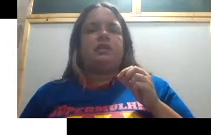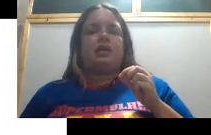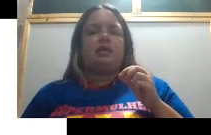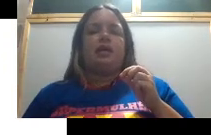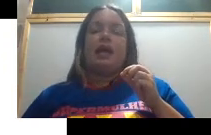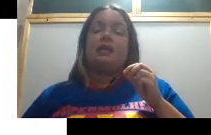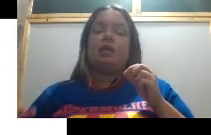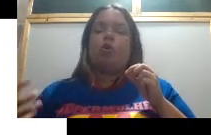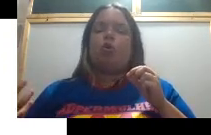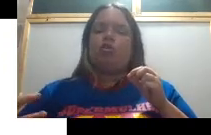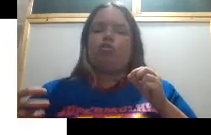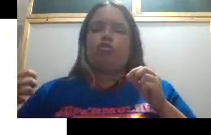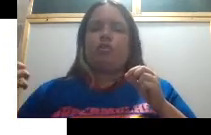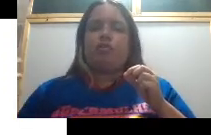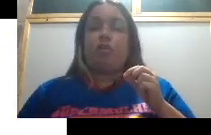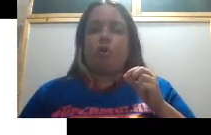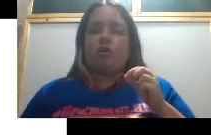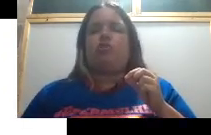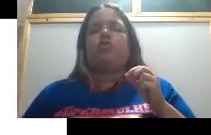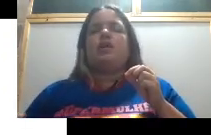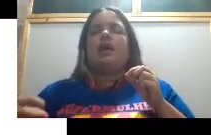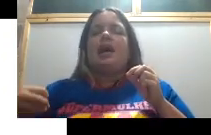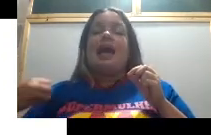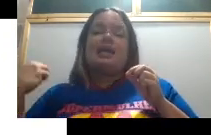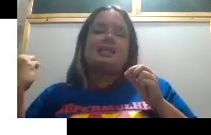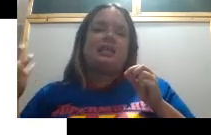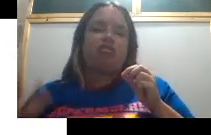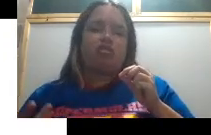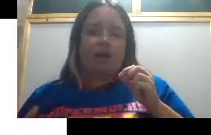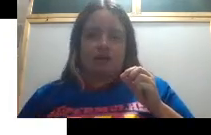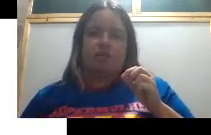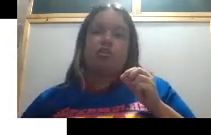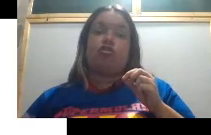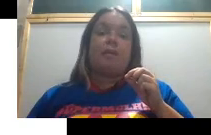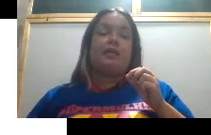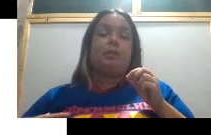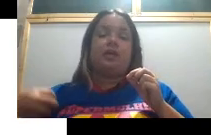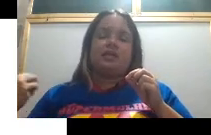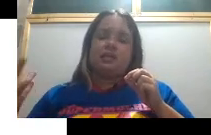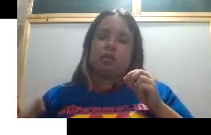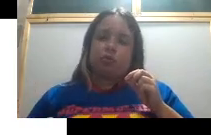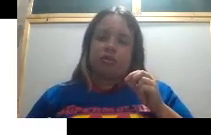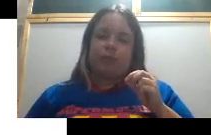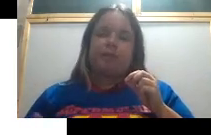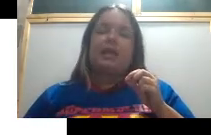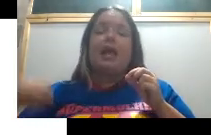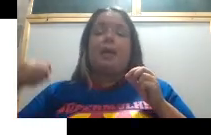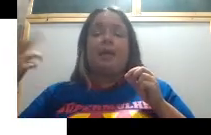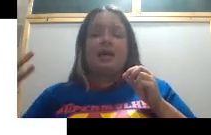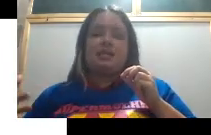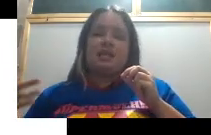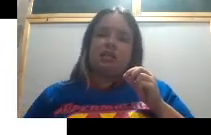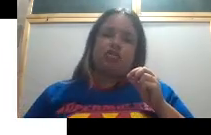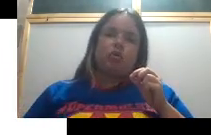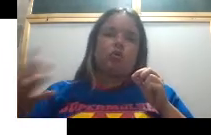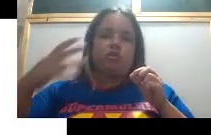bandeira ela é muito bonita ela tem cores fortes ela se destaca justamente por essas cores